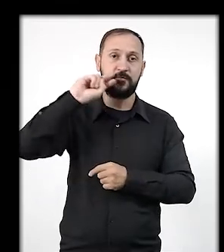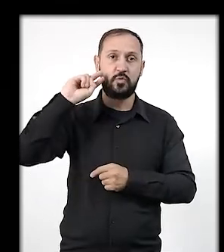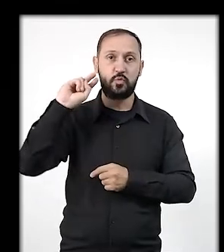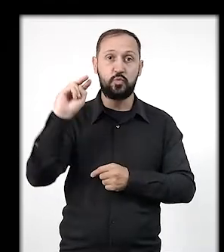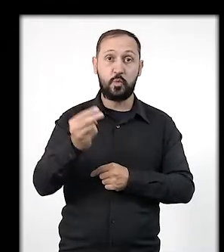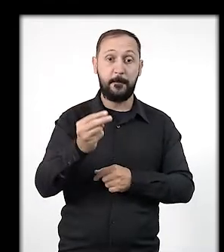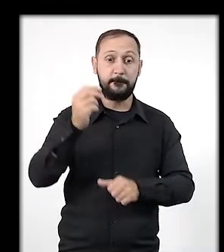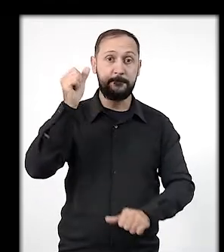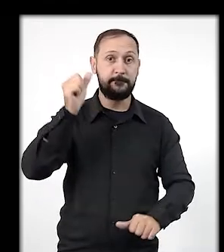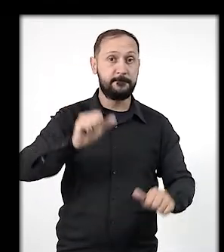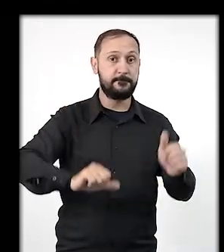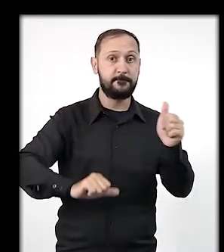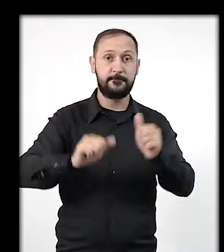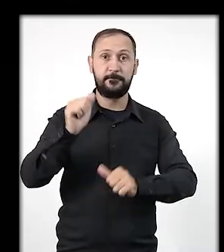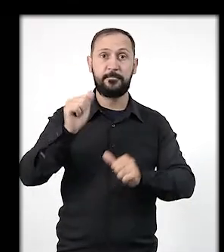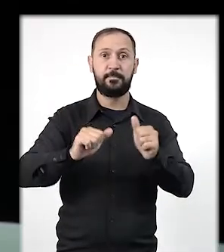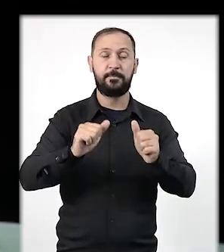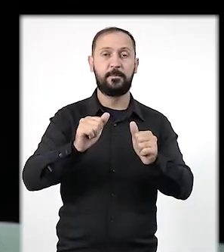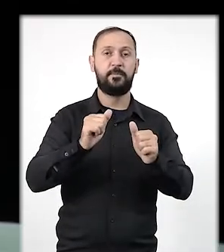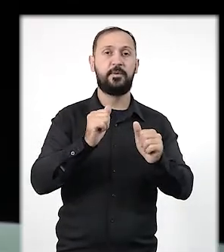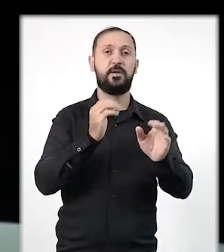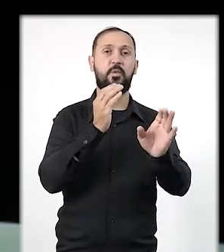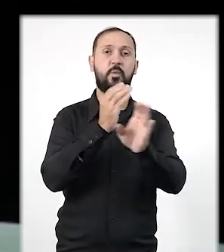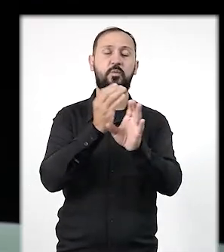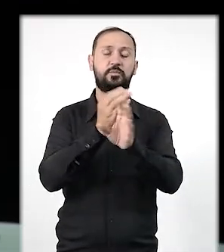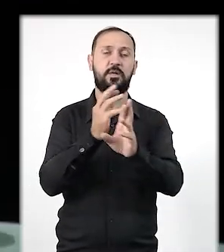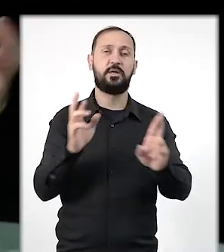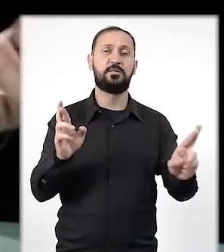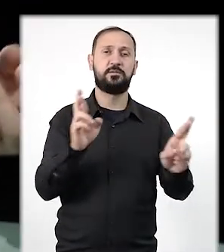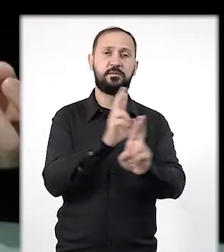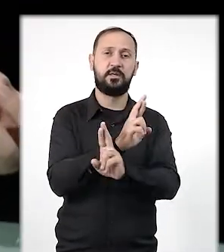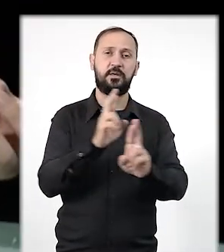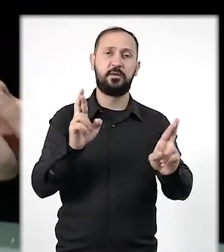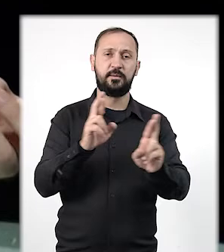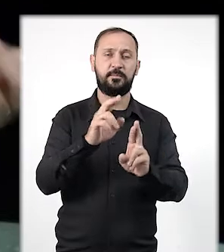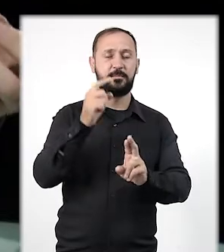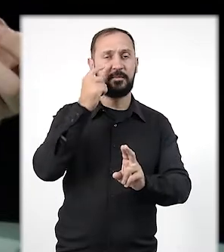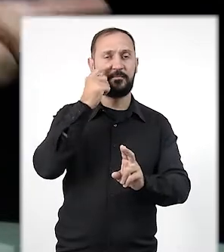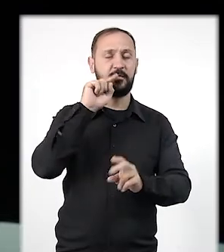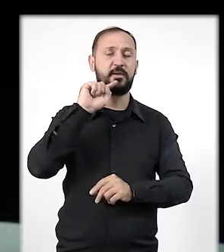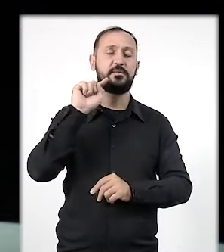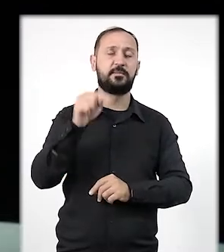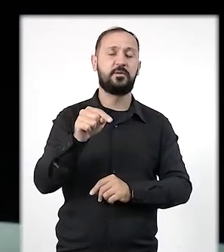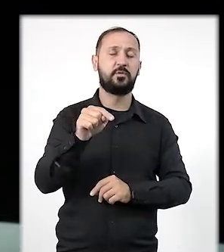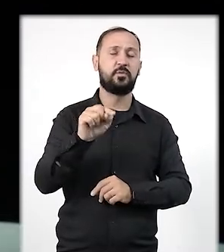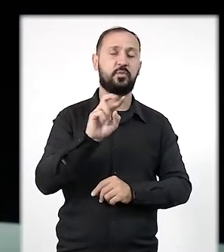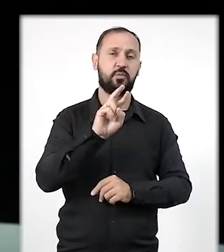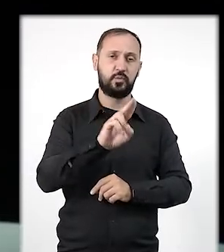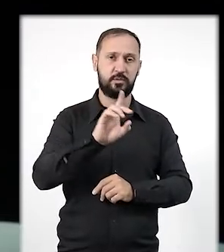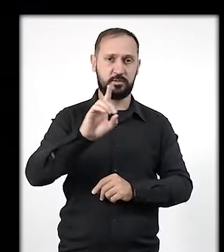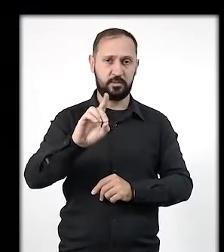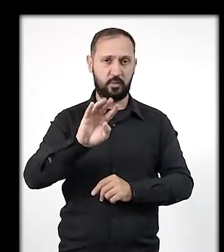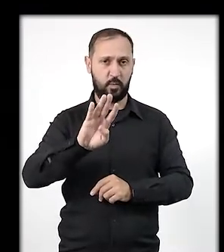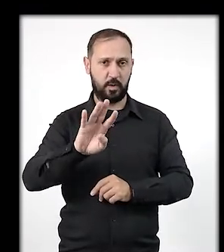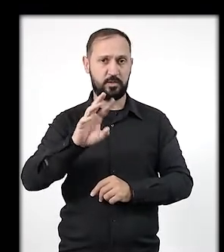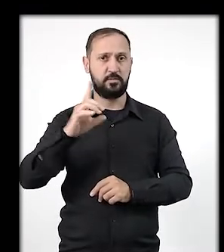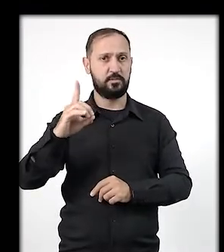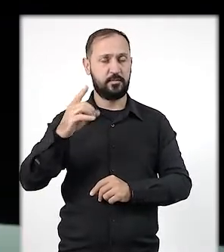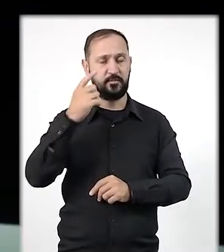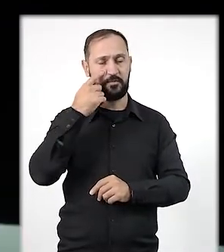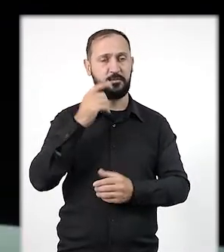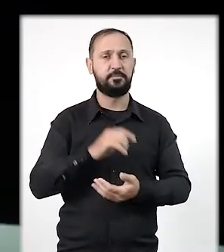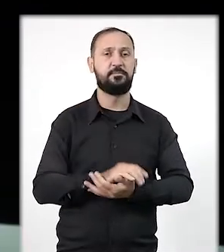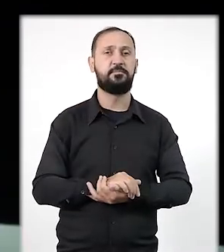2.000 análises, né? Para tentar encontrar essa relação, então, com o marcador biológico 2D, 4D, é o nome dele, né? Perfeito. Bom,